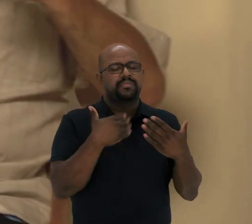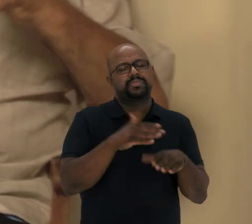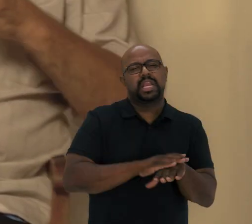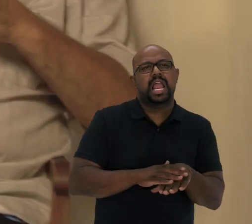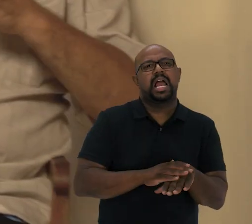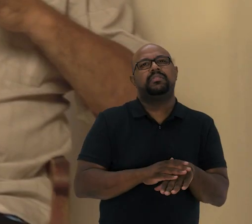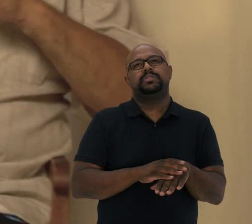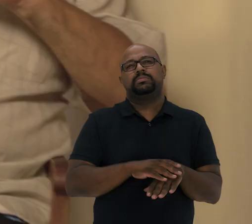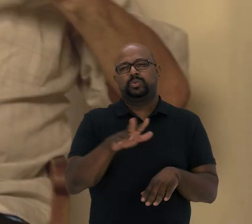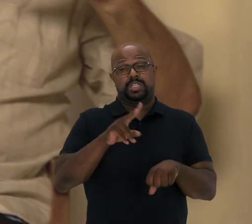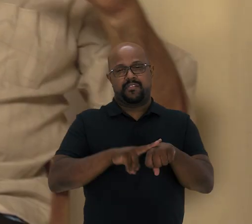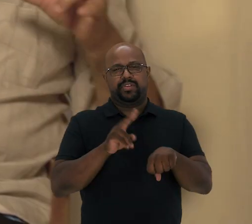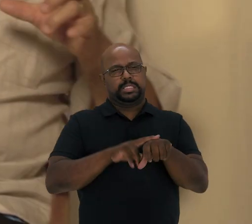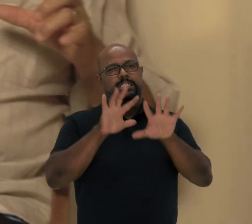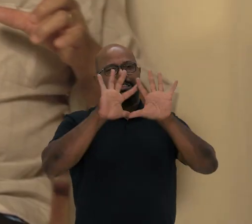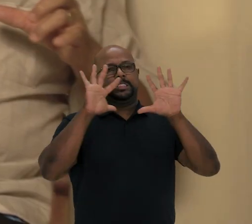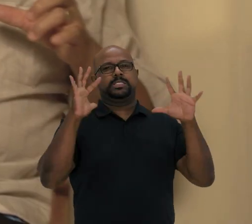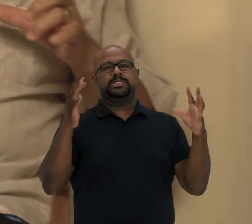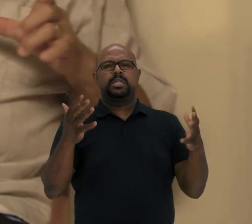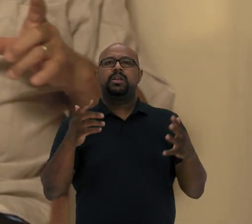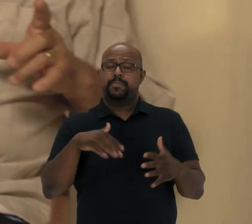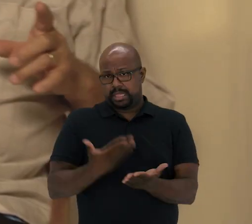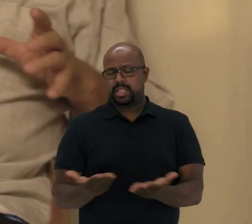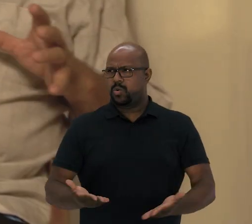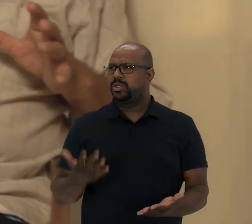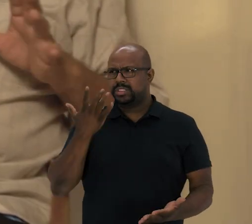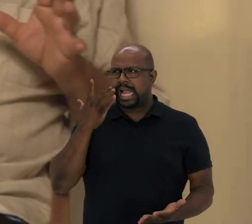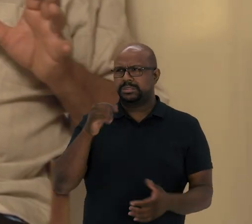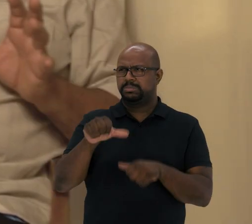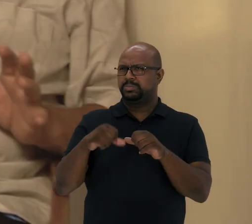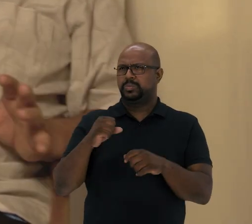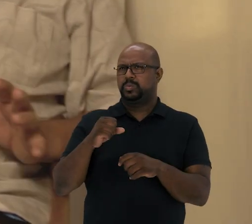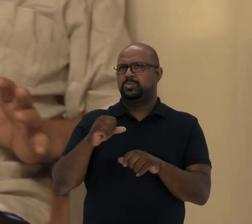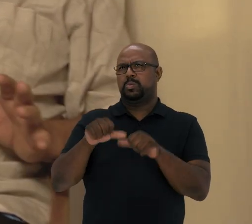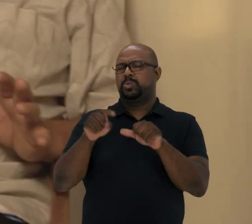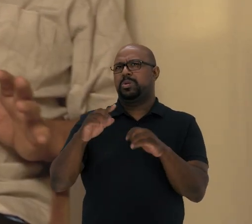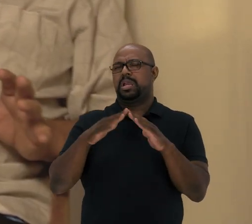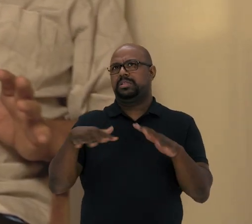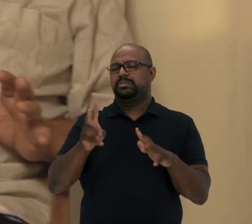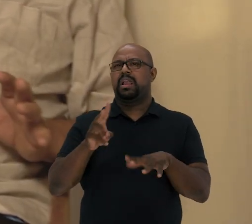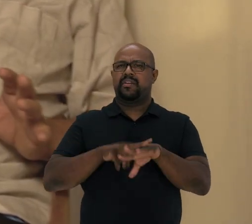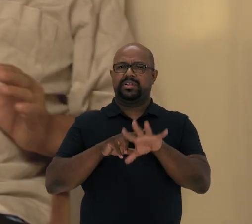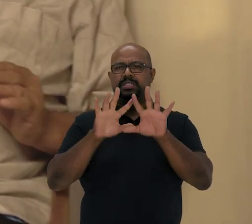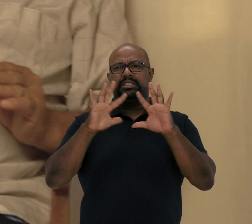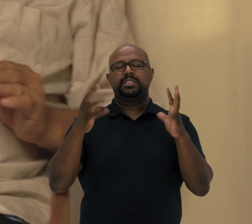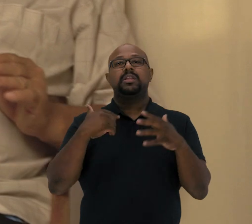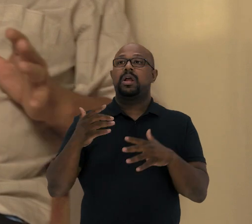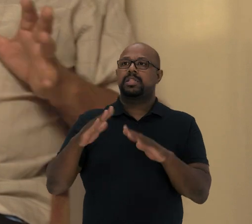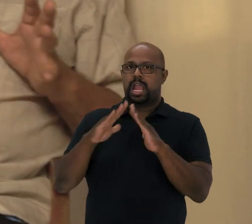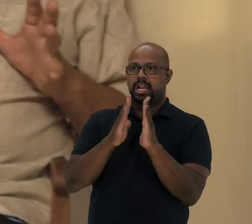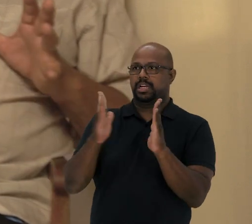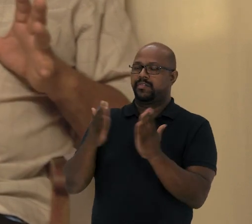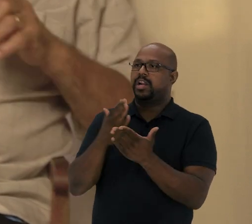ficava, era tudo envidraçado, como aliás é até hoje, eu acho, não houve reforma naquela casa ali. E lá da livraria,